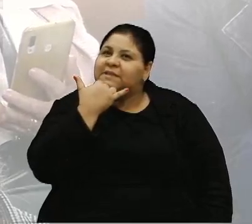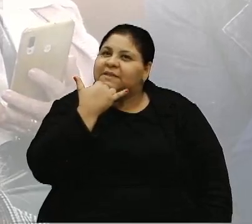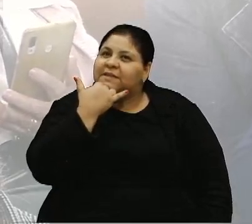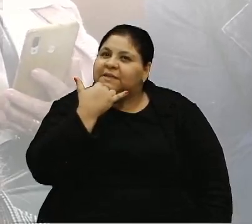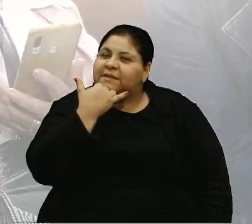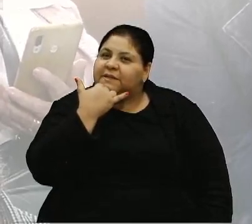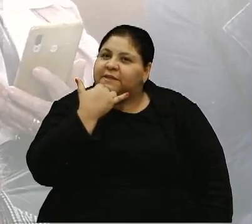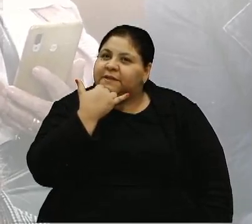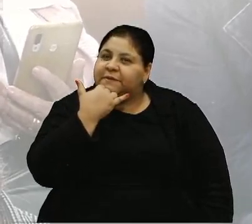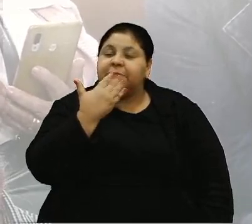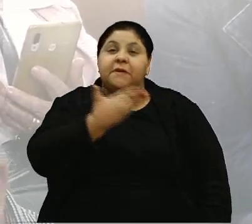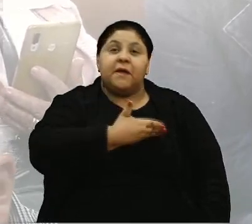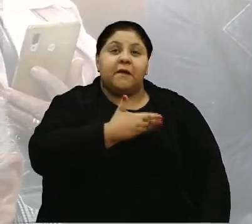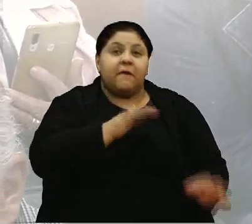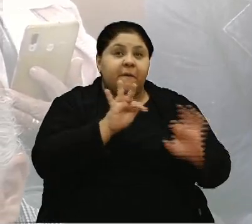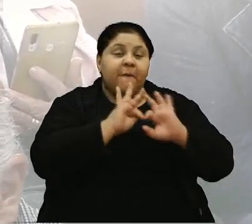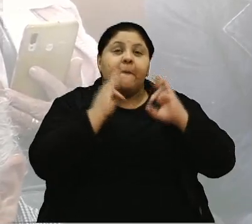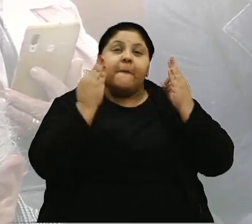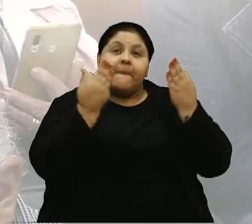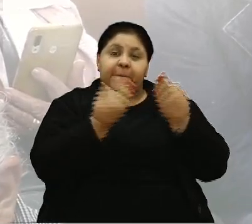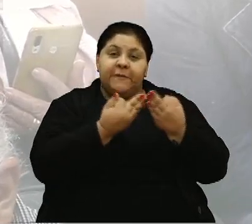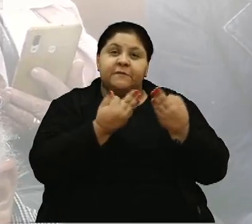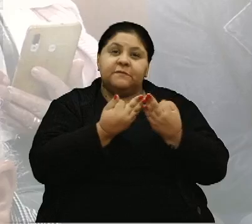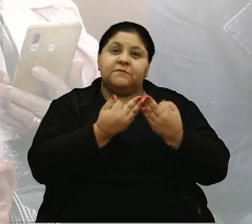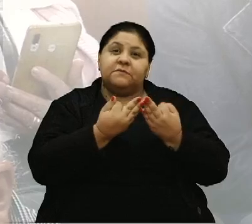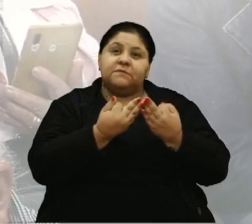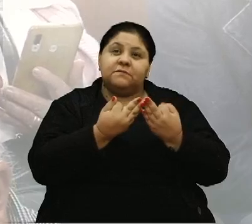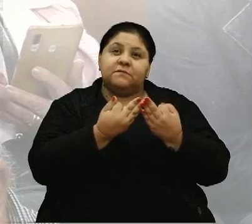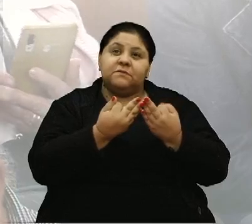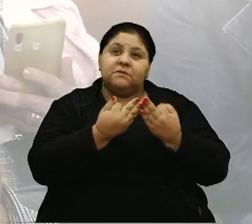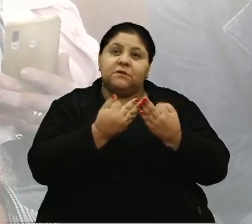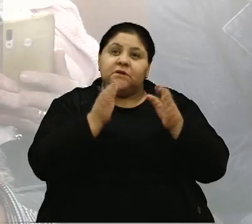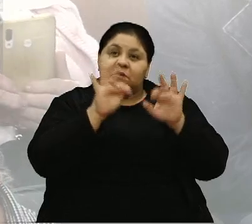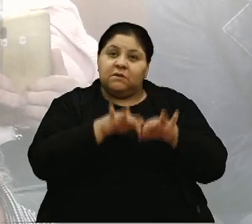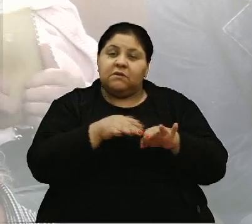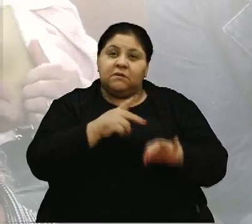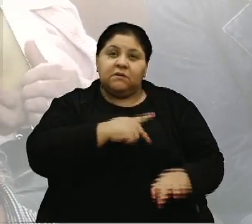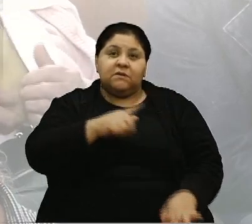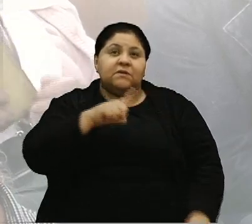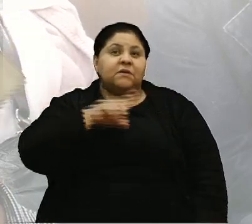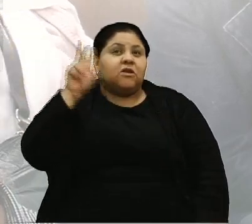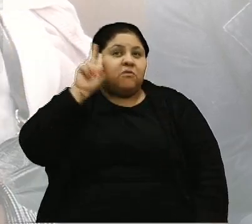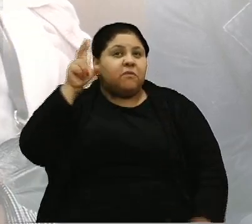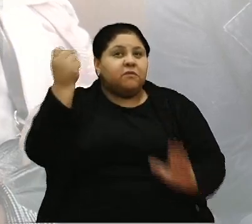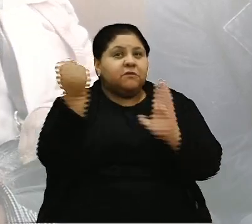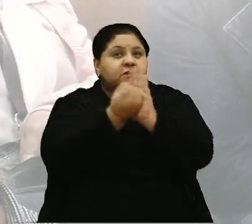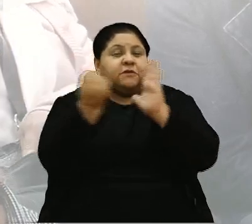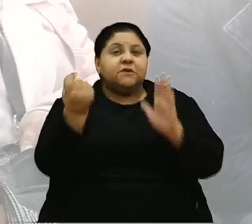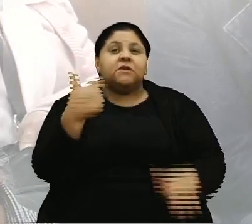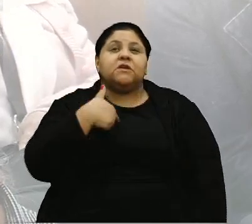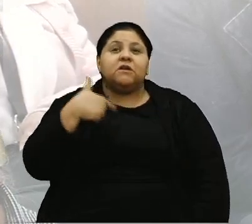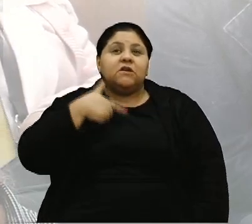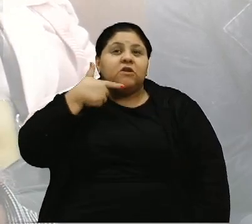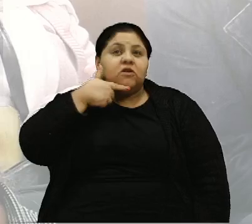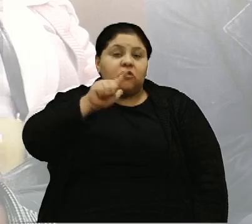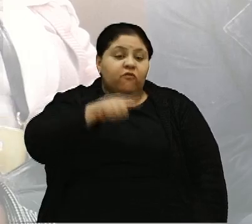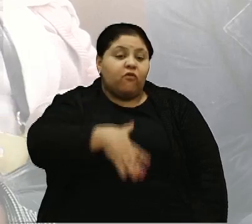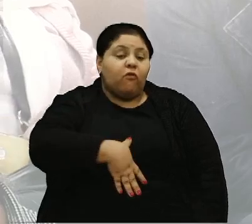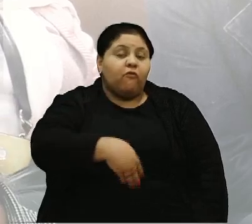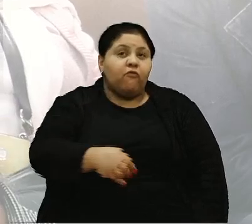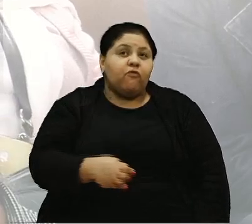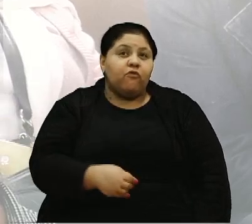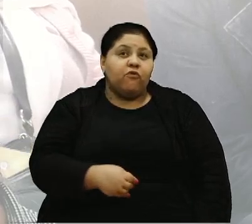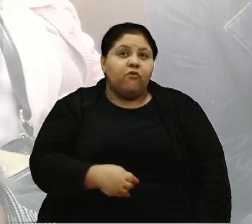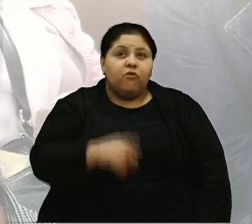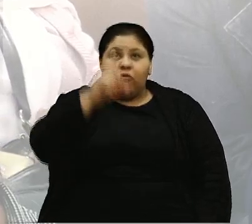Bertin, amiga da família Perassolo. E para concluir, presidente, ela tem uma história muito marcante. Quando estava ganhando o filho dela, estava